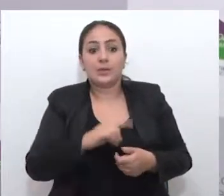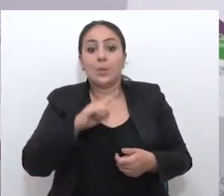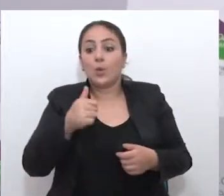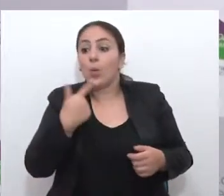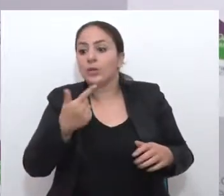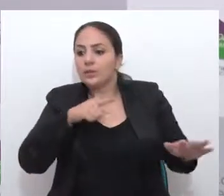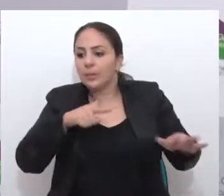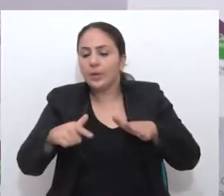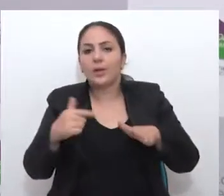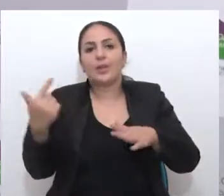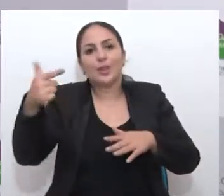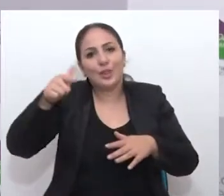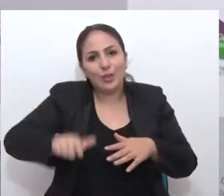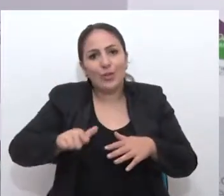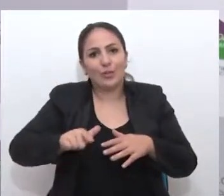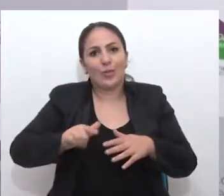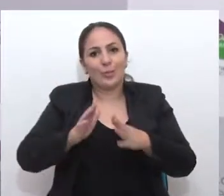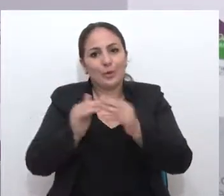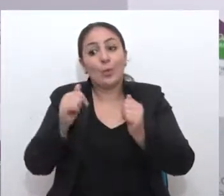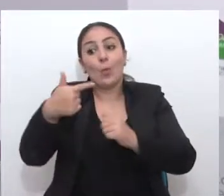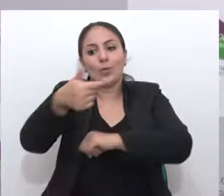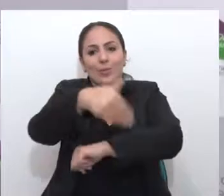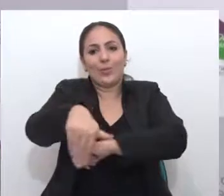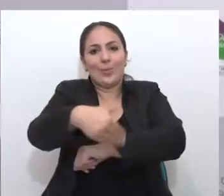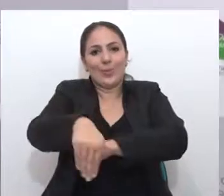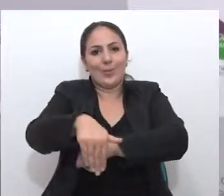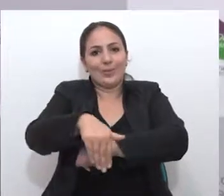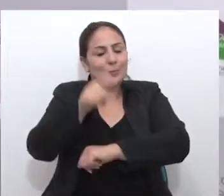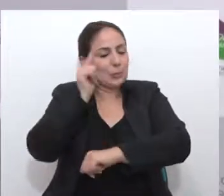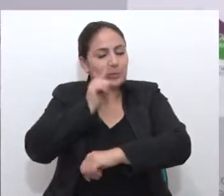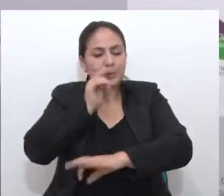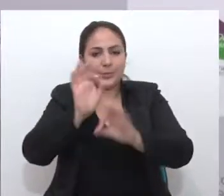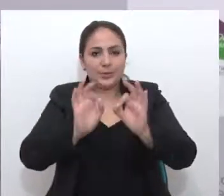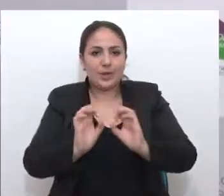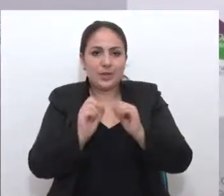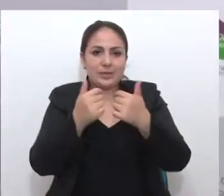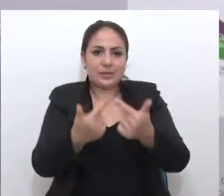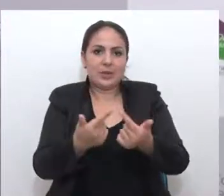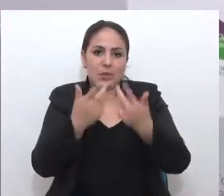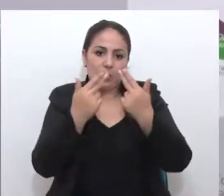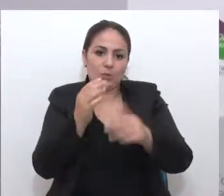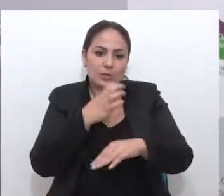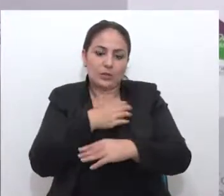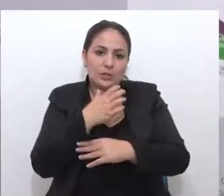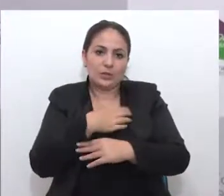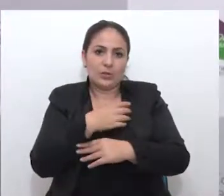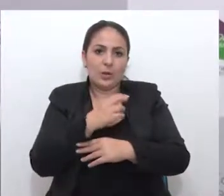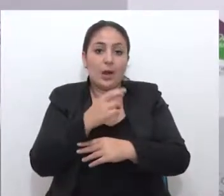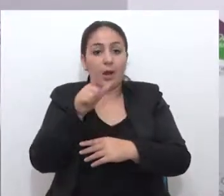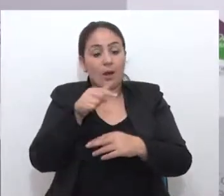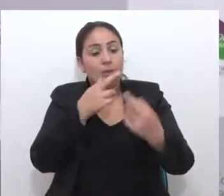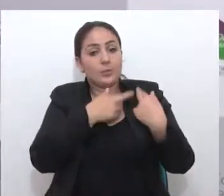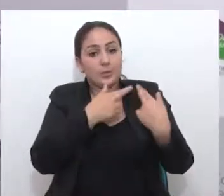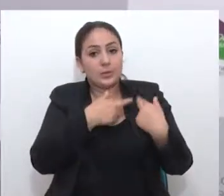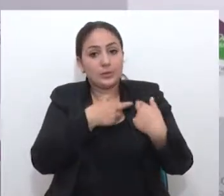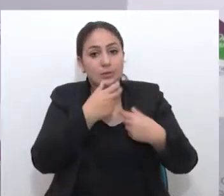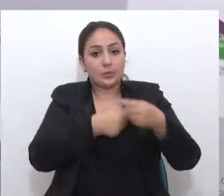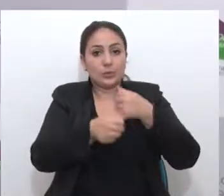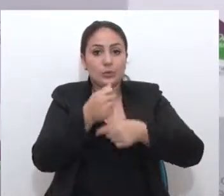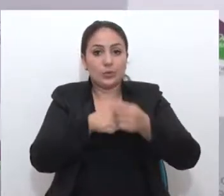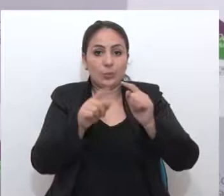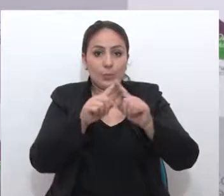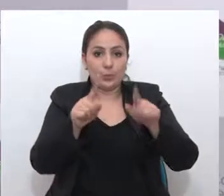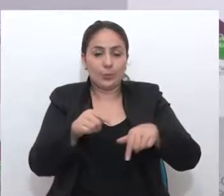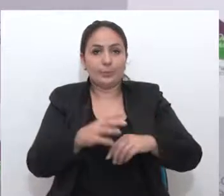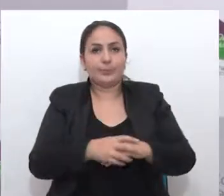sendo possível planejar as ações e desta forma isso enseja uma